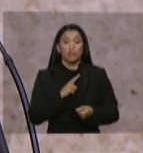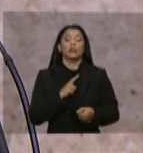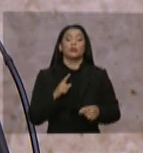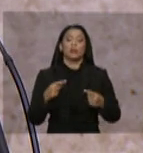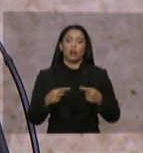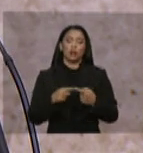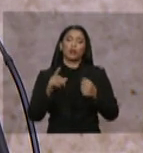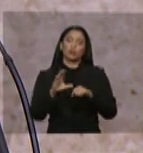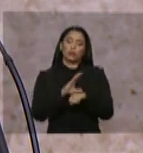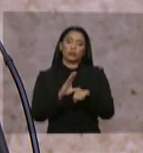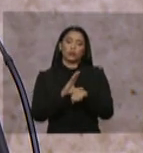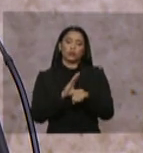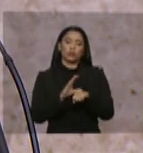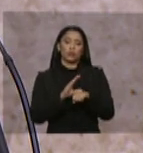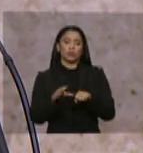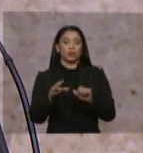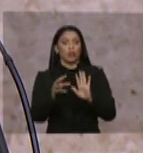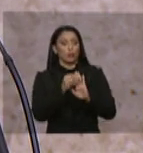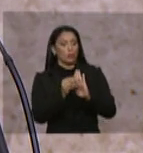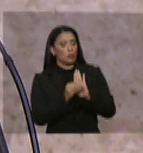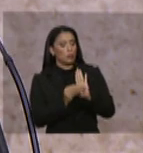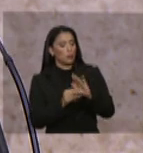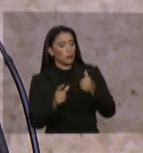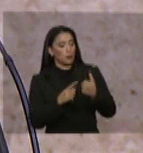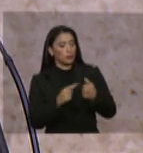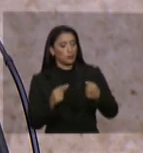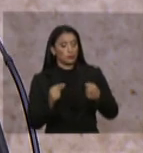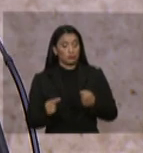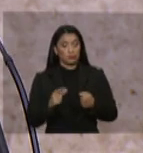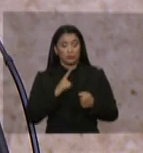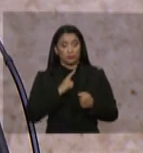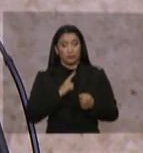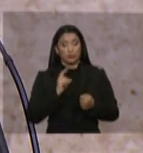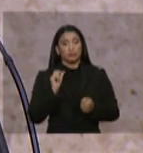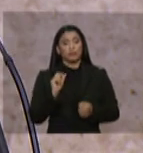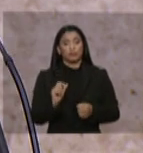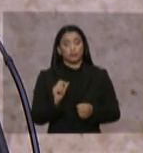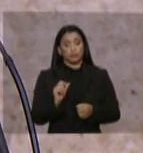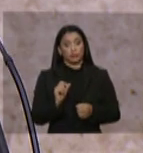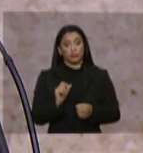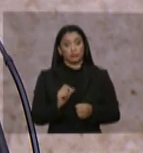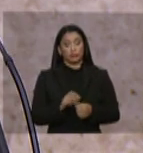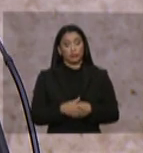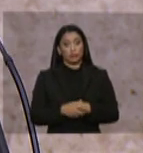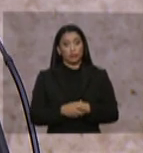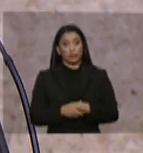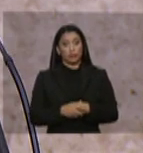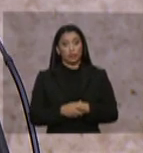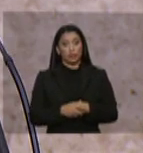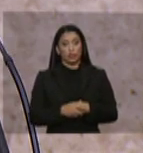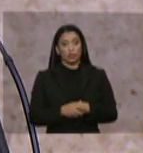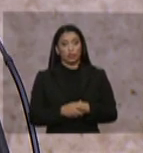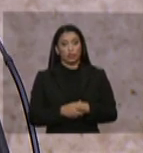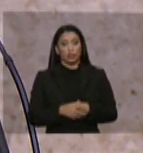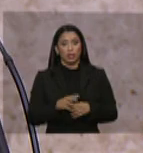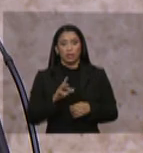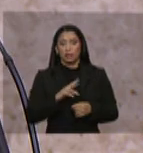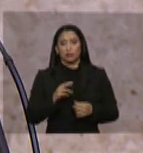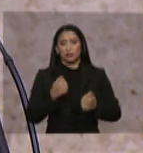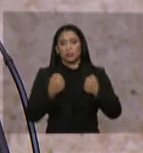constitucionalidade dos dispositivos indicados sempre juízos da possibilidade de solicitação direta de dados